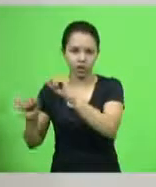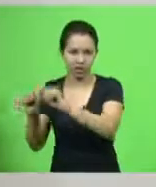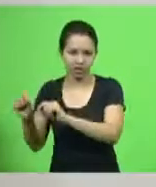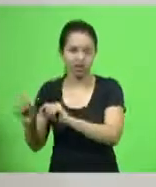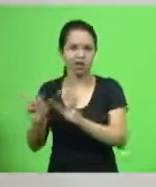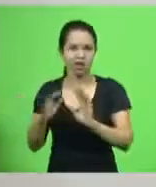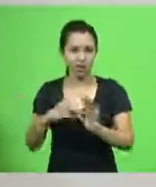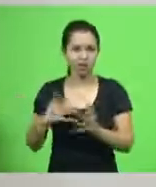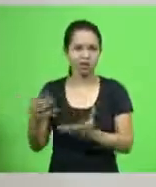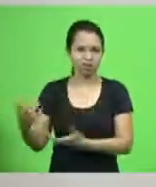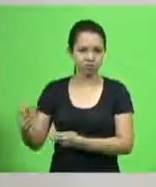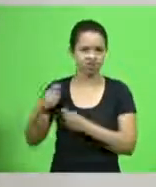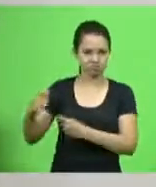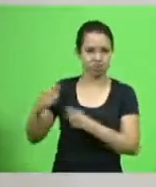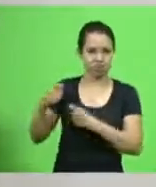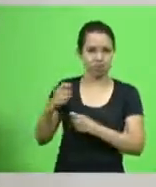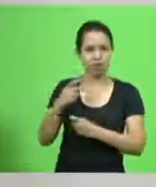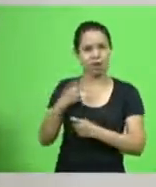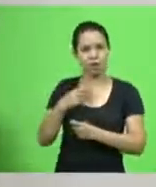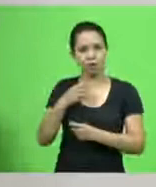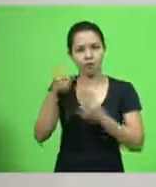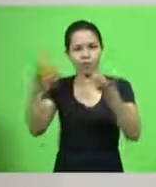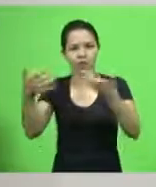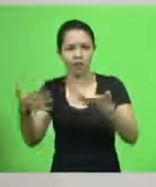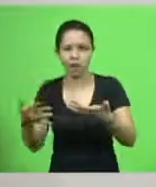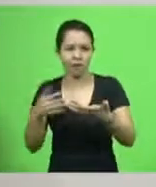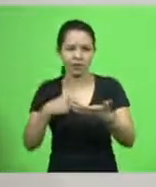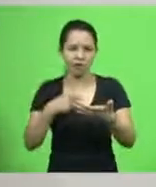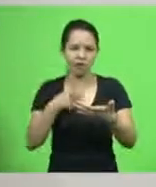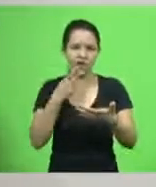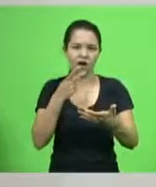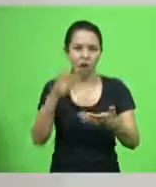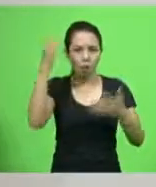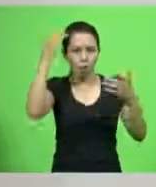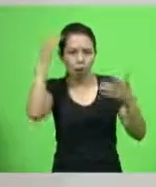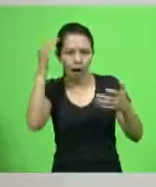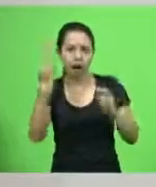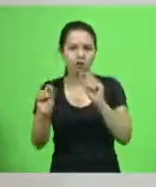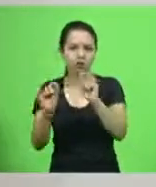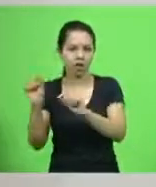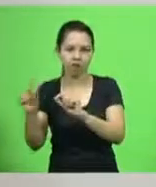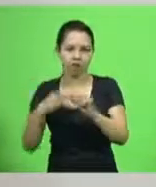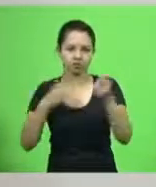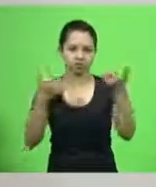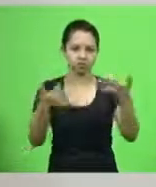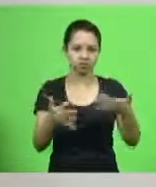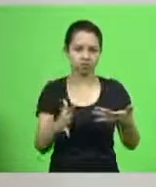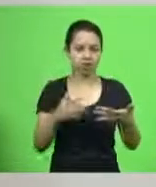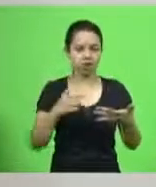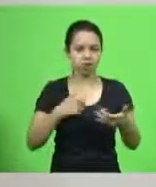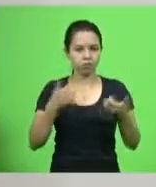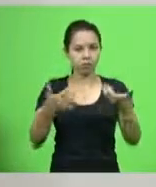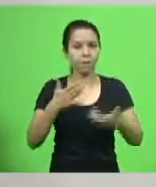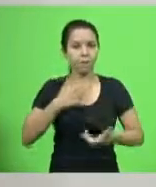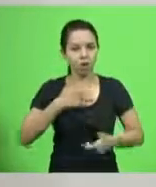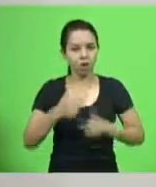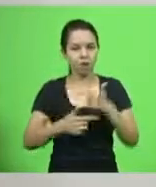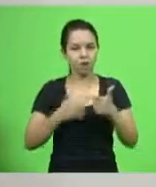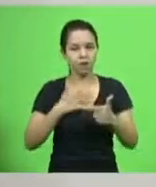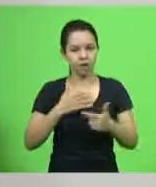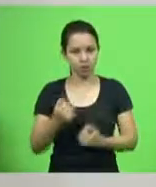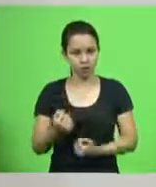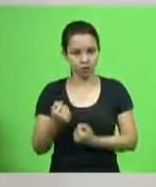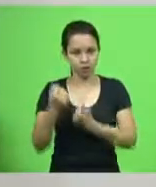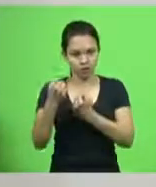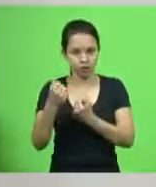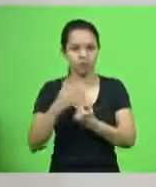pressionada para falar disso, mas eu não vou achar culpados, eu quero colocar o meu trabalho, a minha força, a